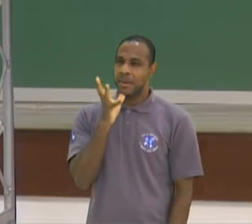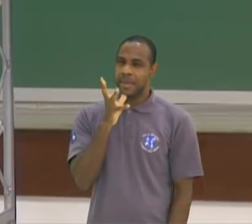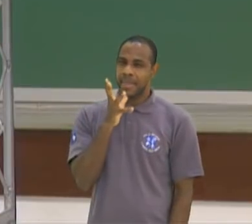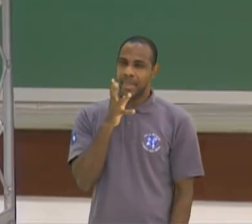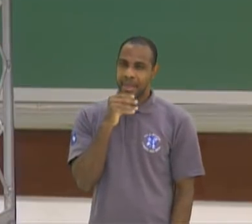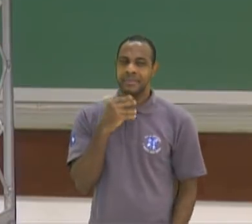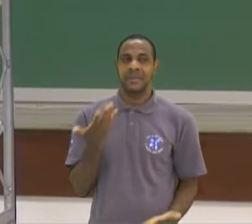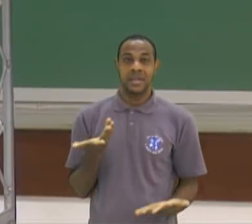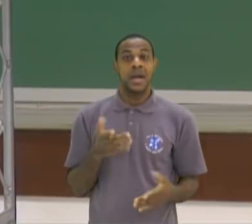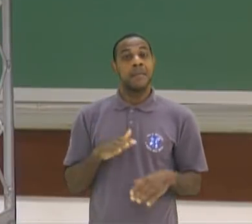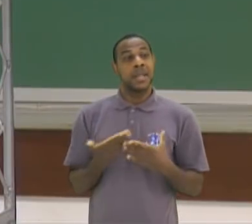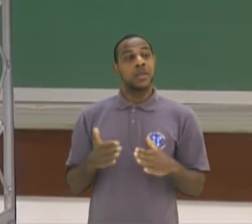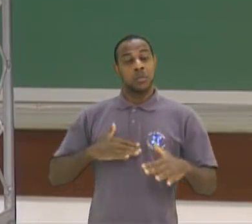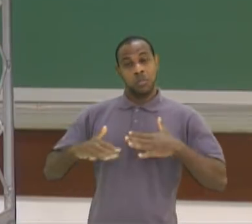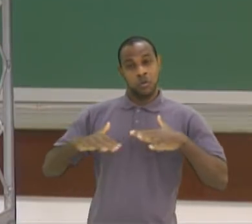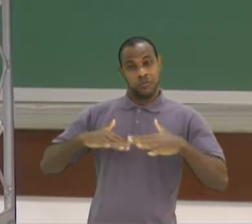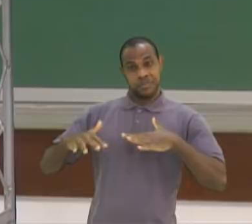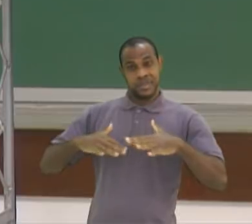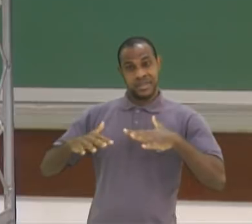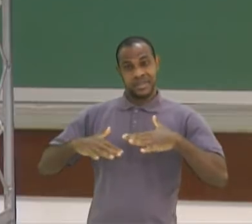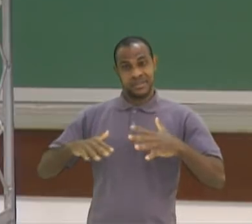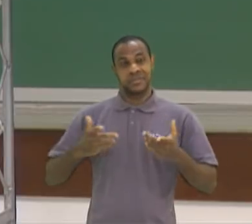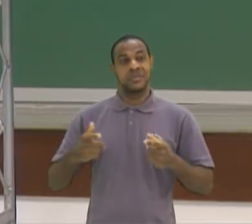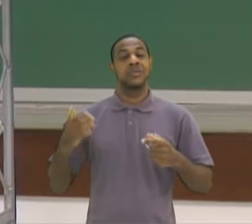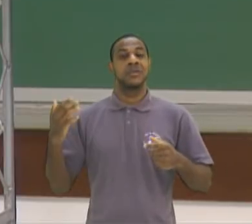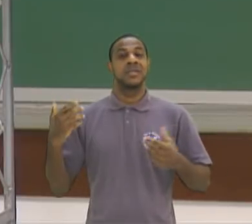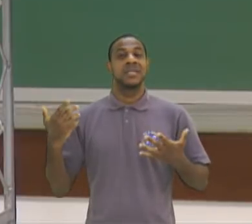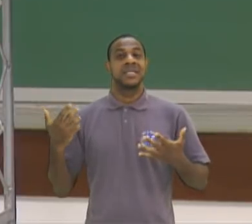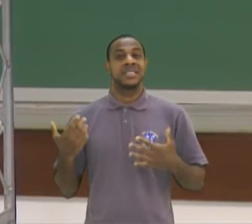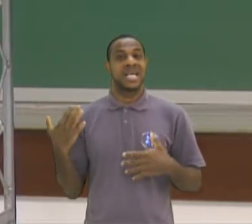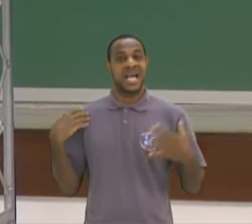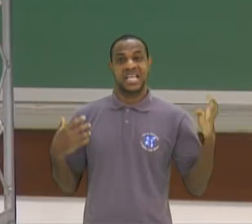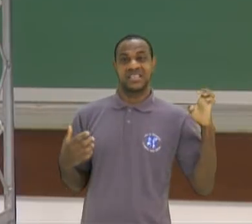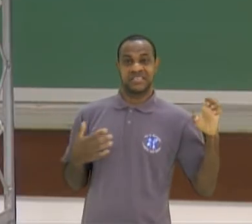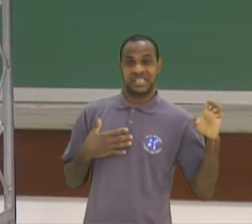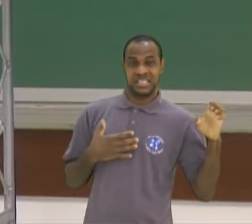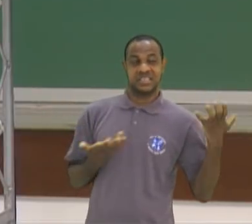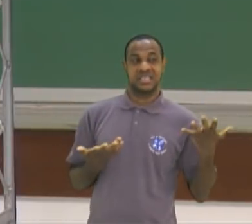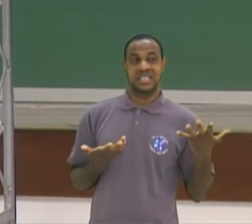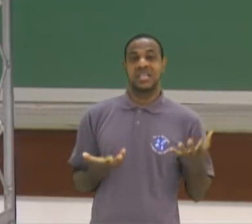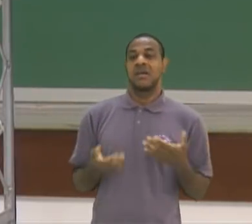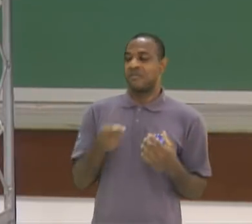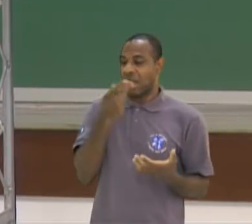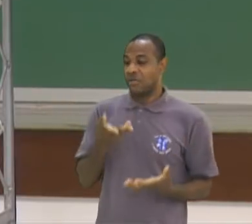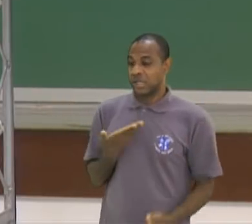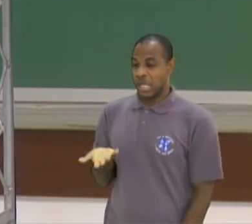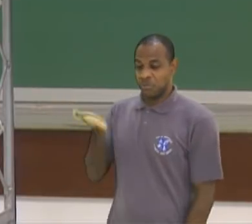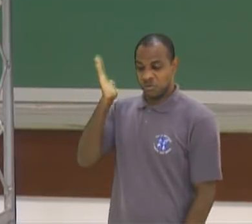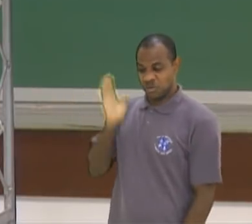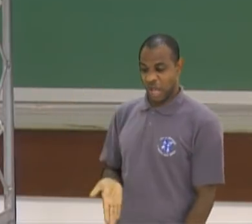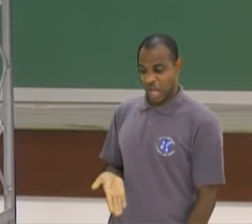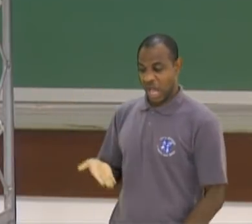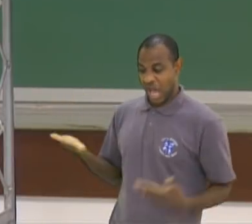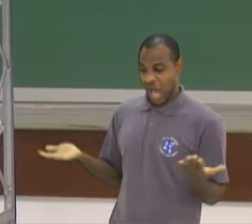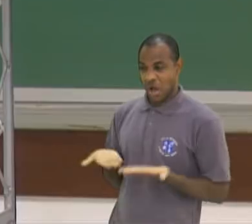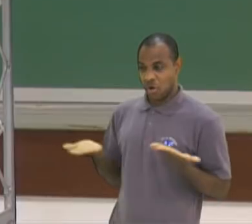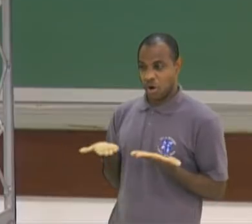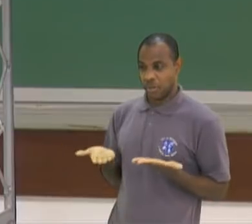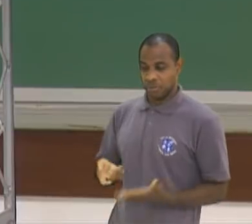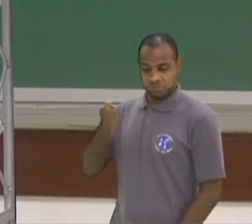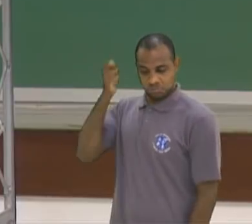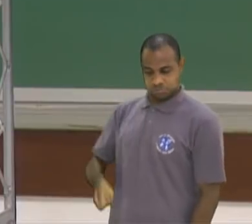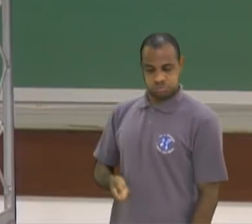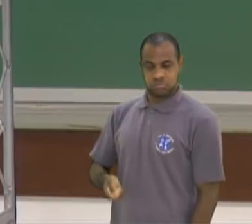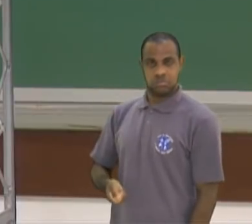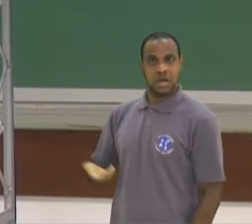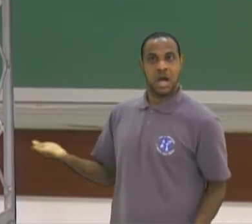E o movimento da esquerda revolucionária defendia já, queremos agora. Então, oposição.